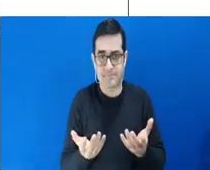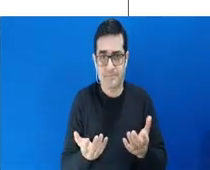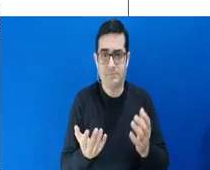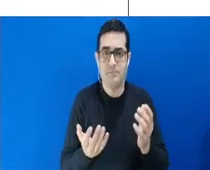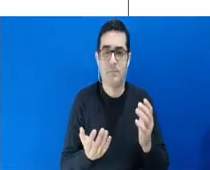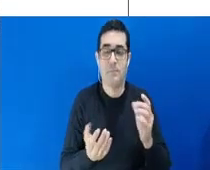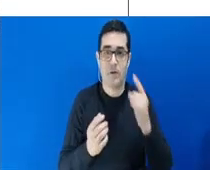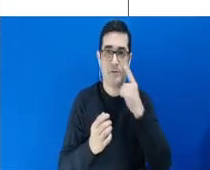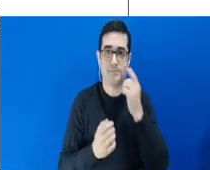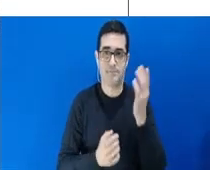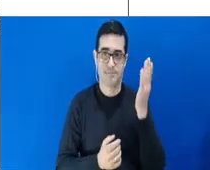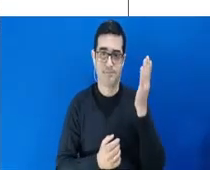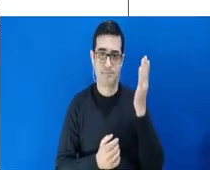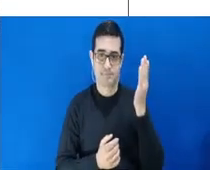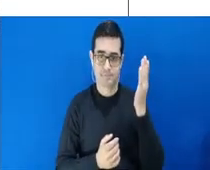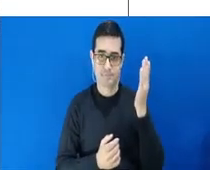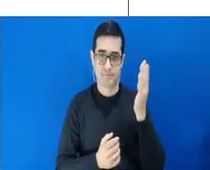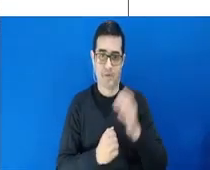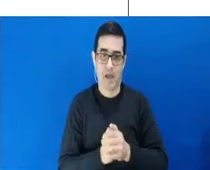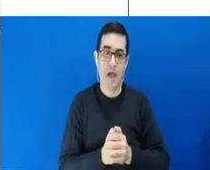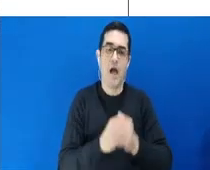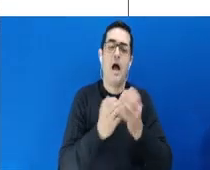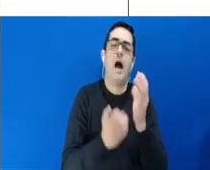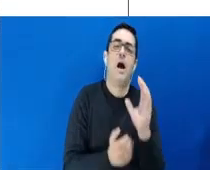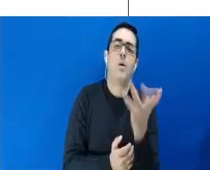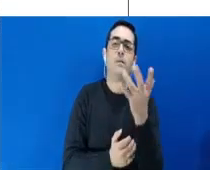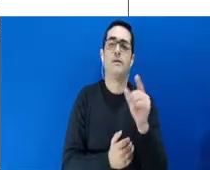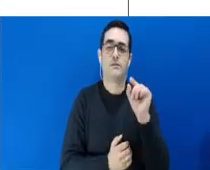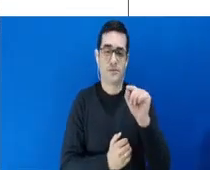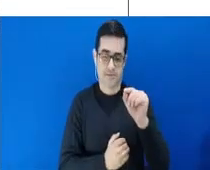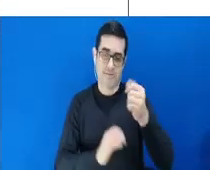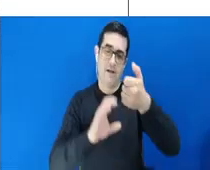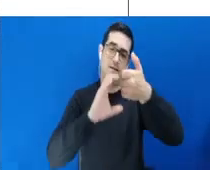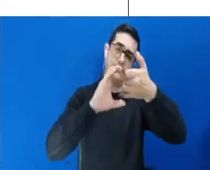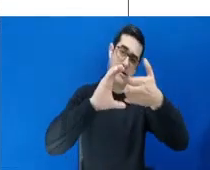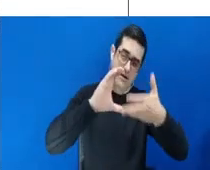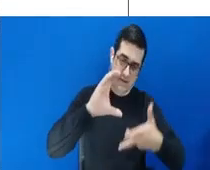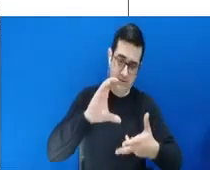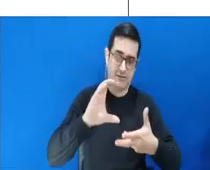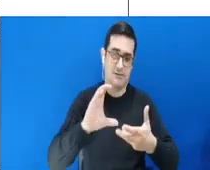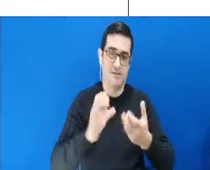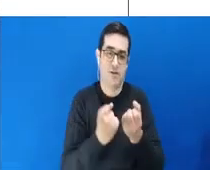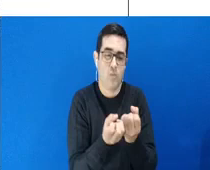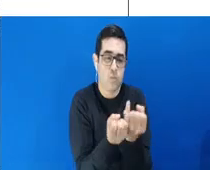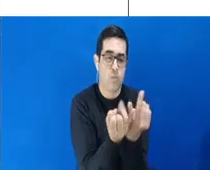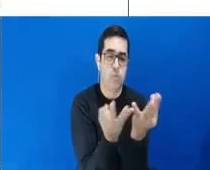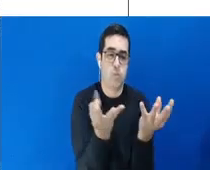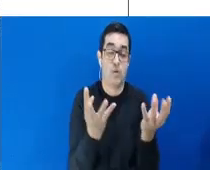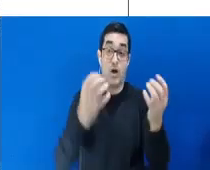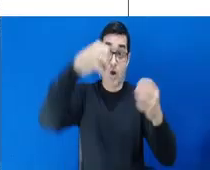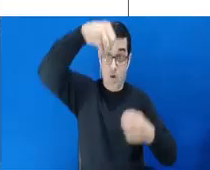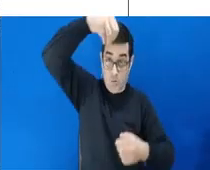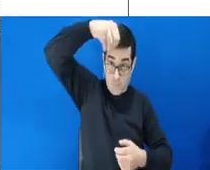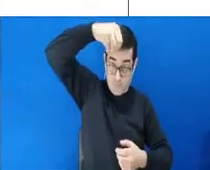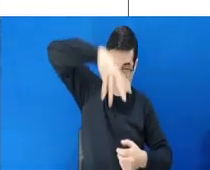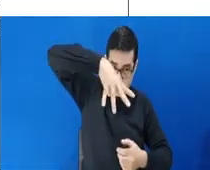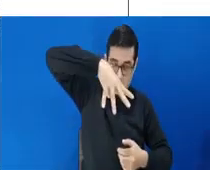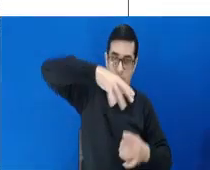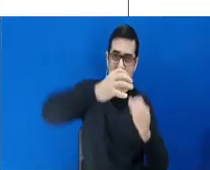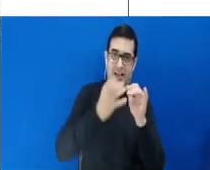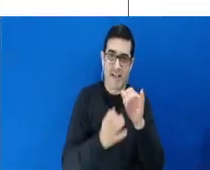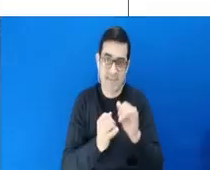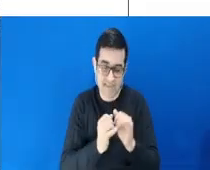que essa característica, né, de quantidade de luz, de energia, não vem de